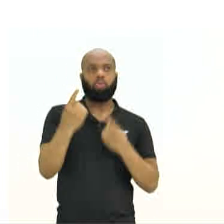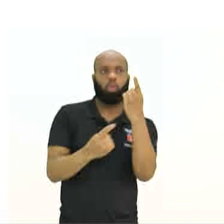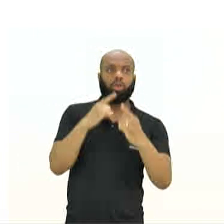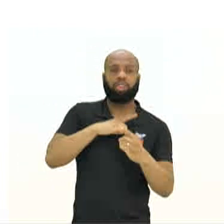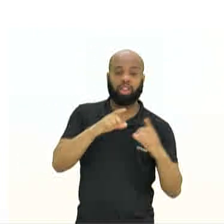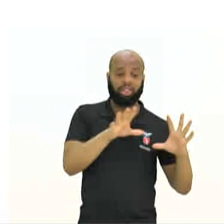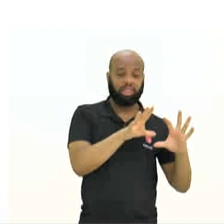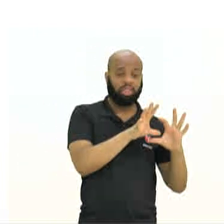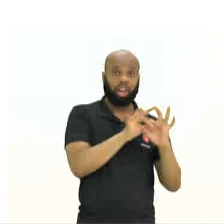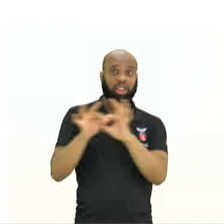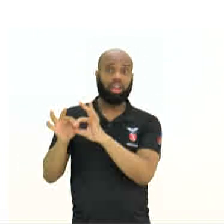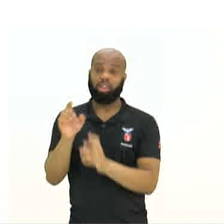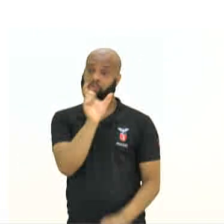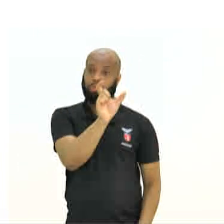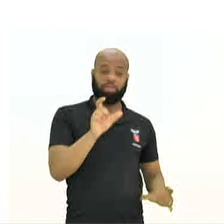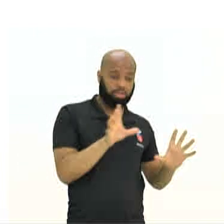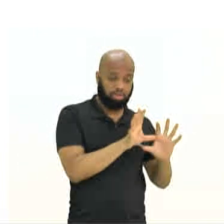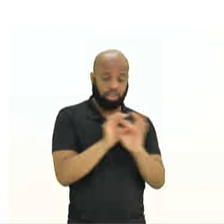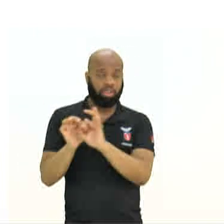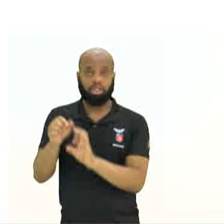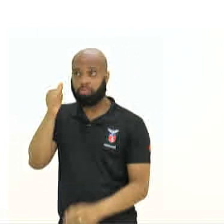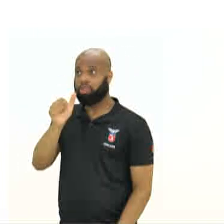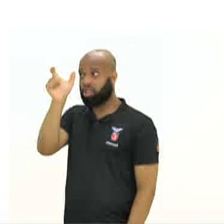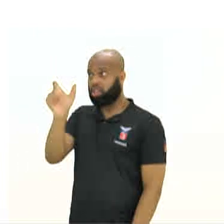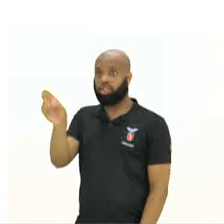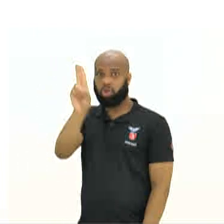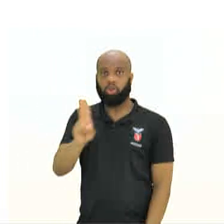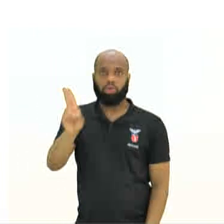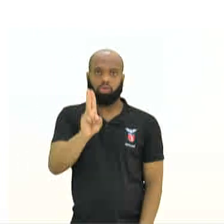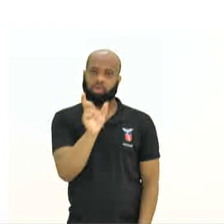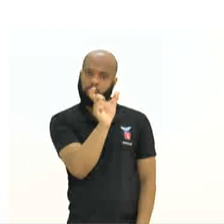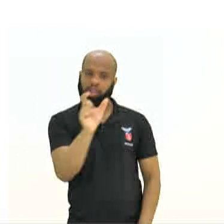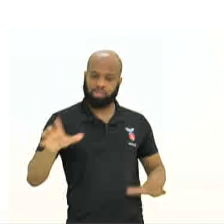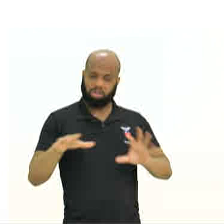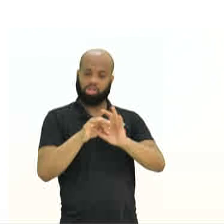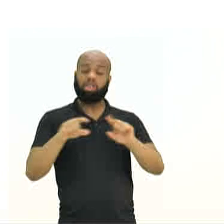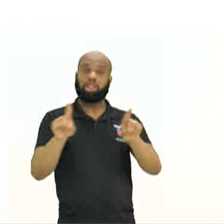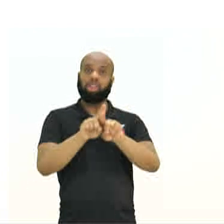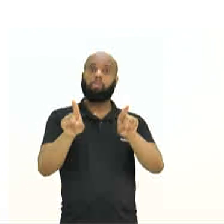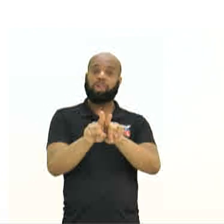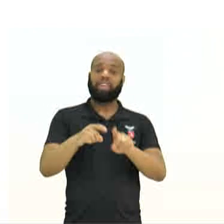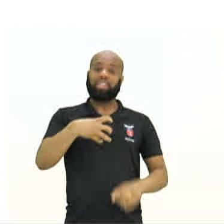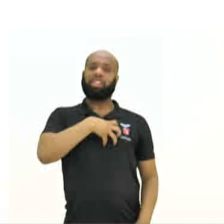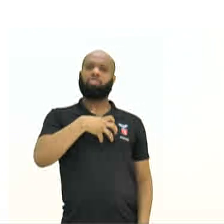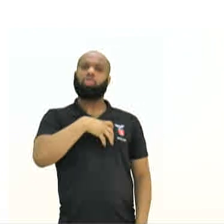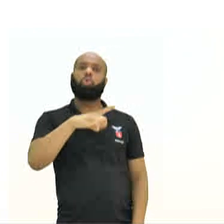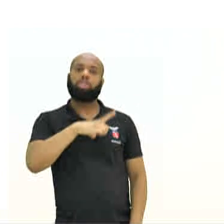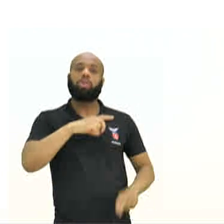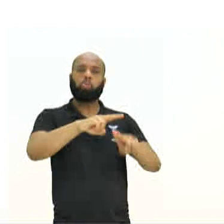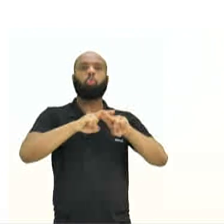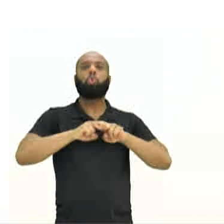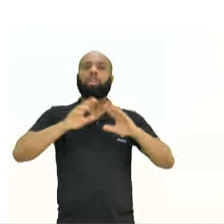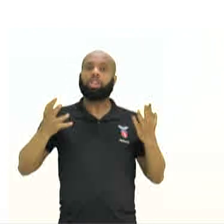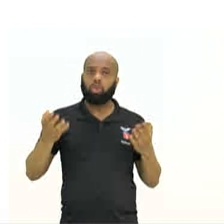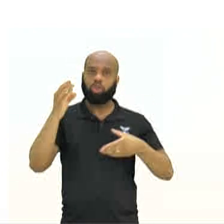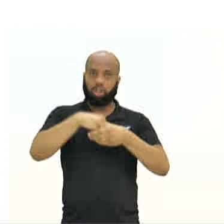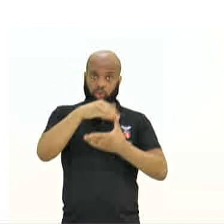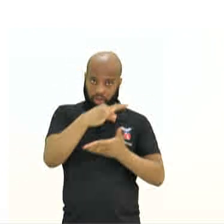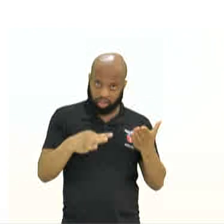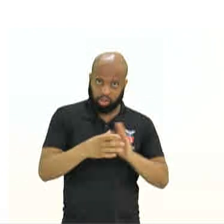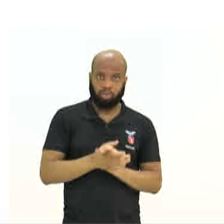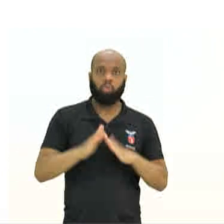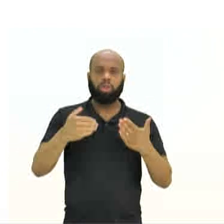são os conectivos a autora usou como elemento coesivo e quais os sentidos foram estabelecidos por eles no texto?